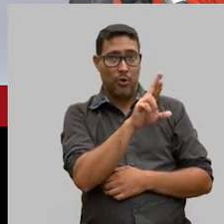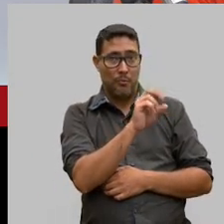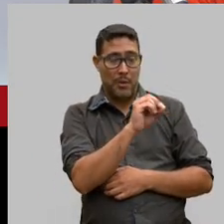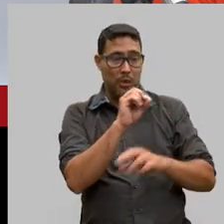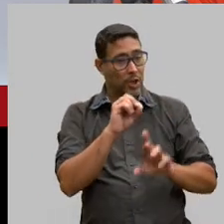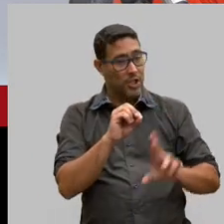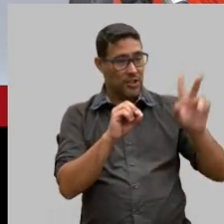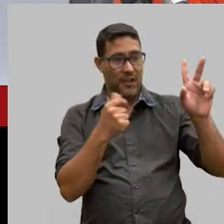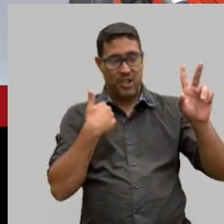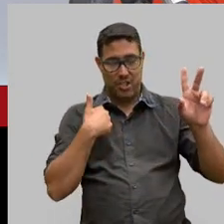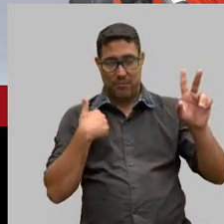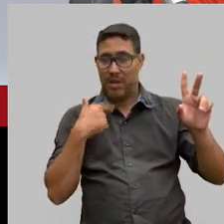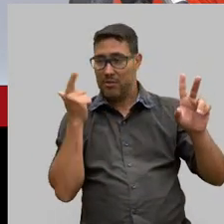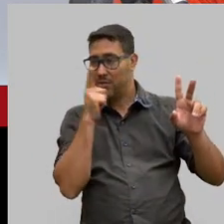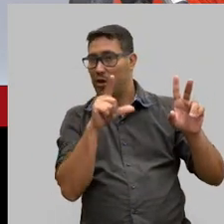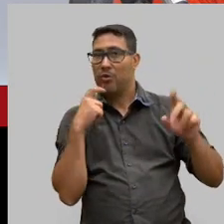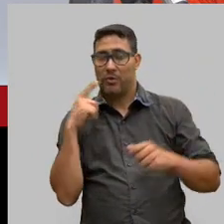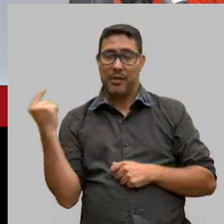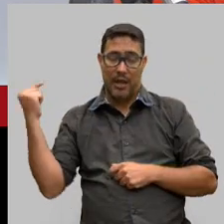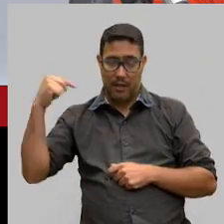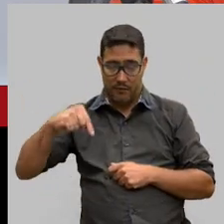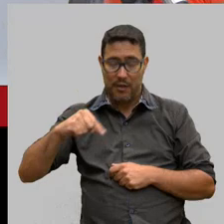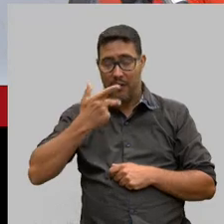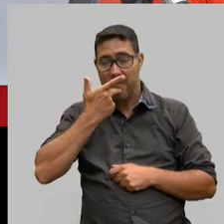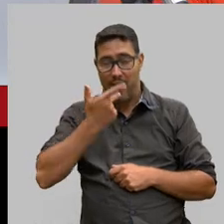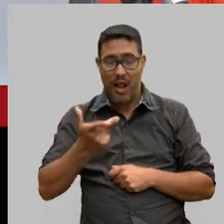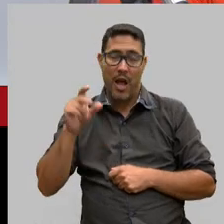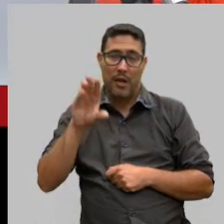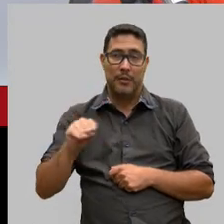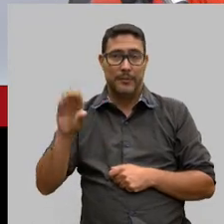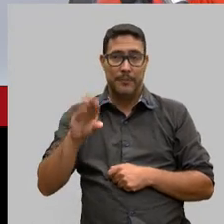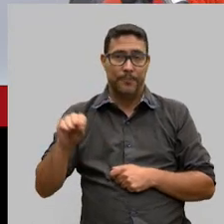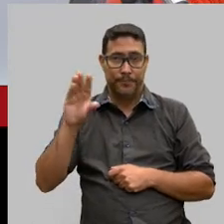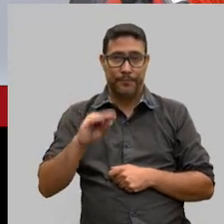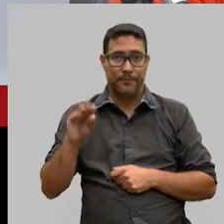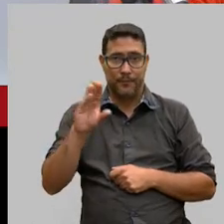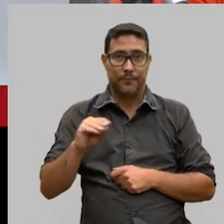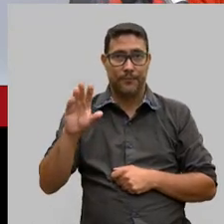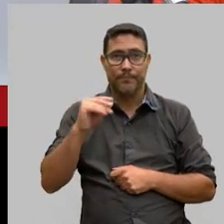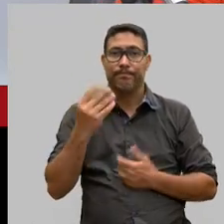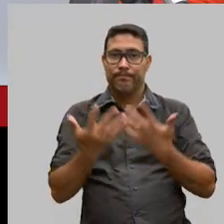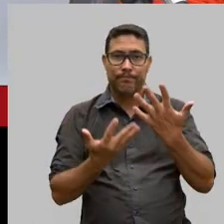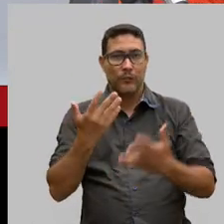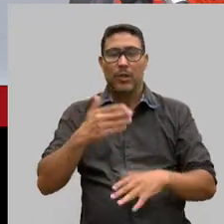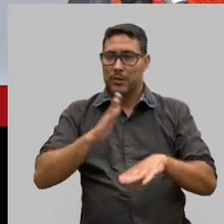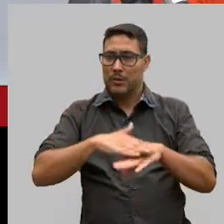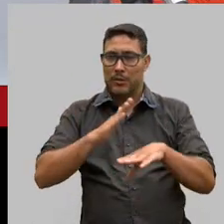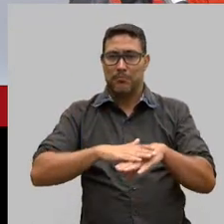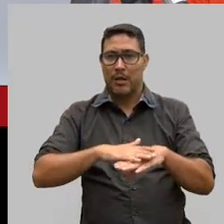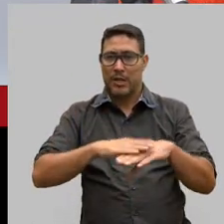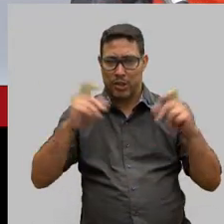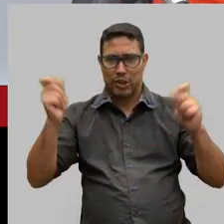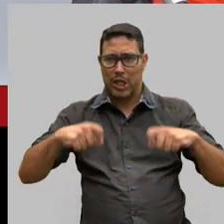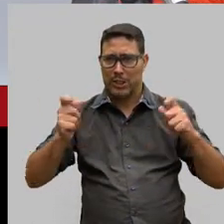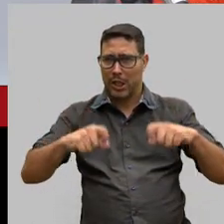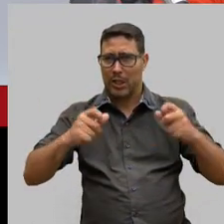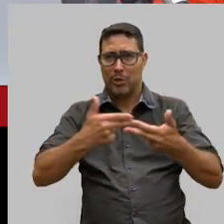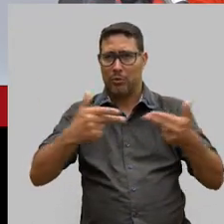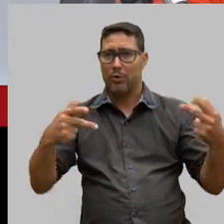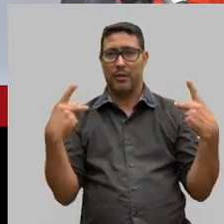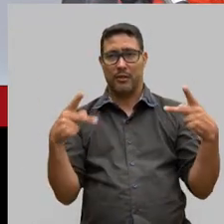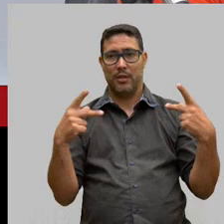expressando eh verbalmente para vocês a as potencialidades dele né o